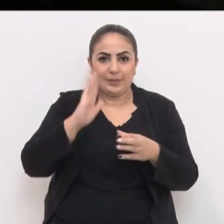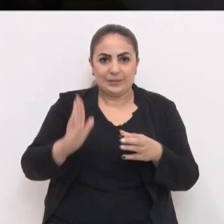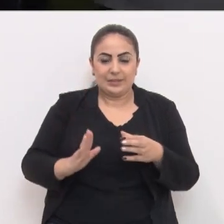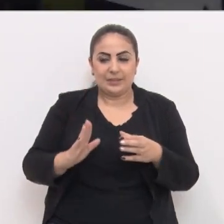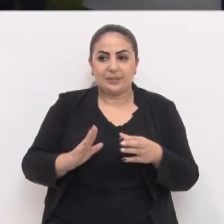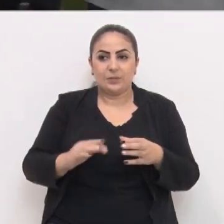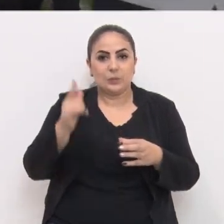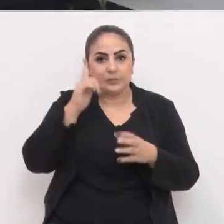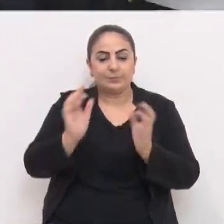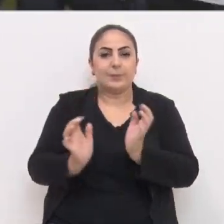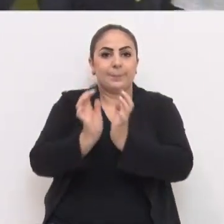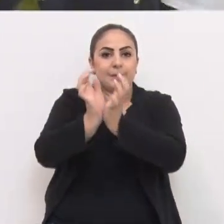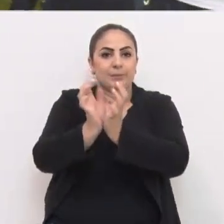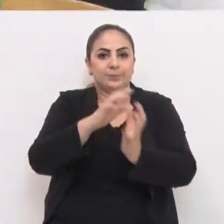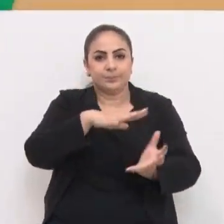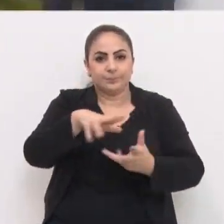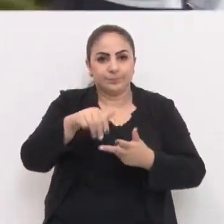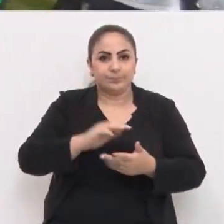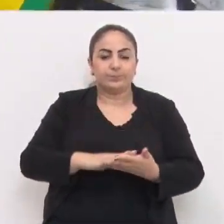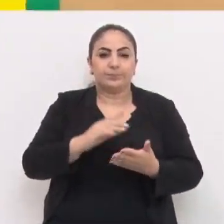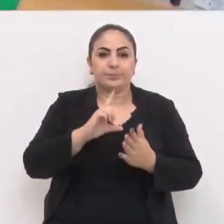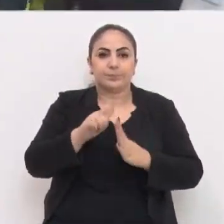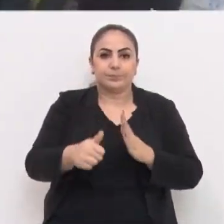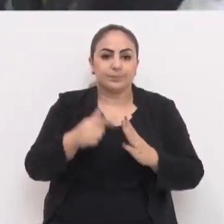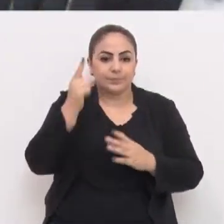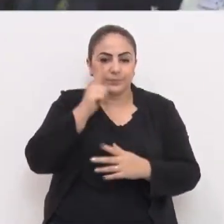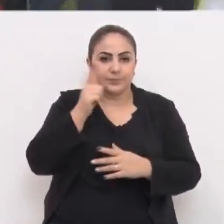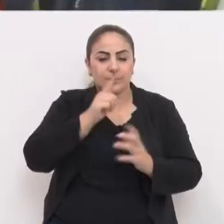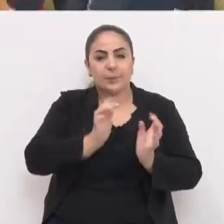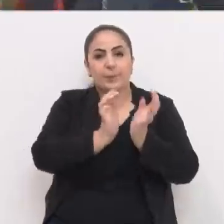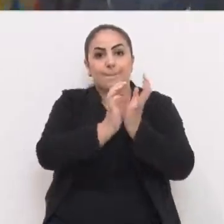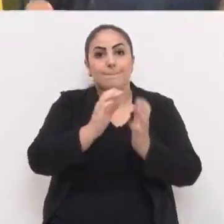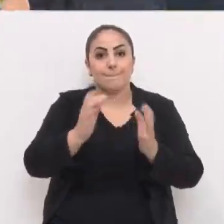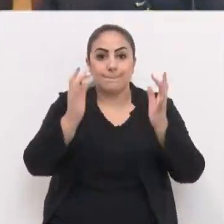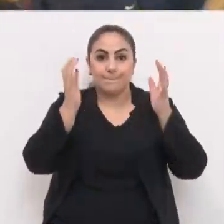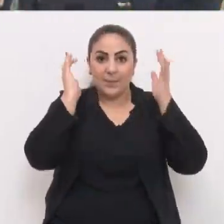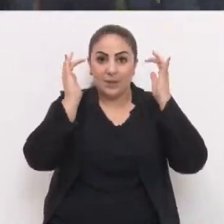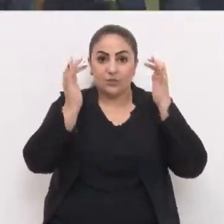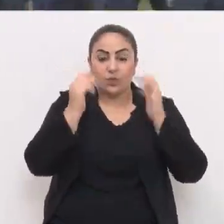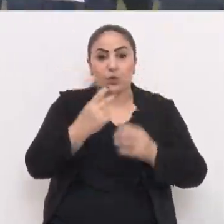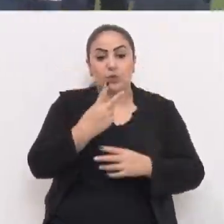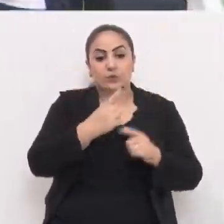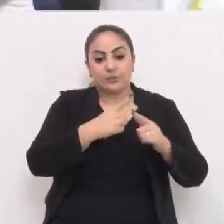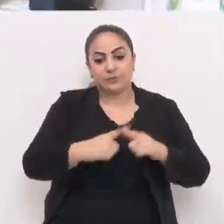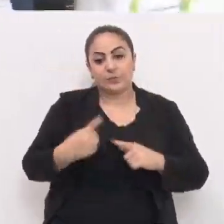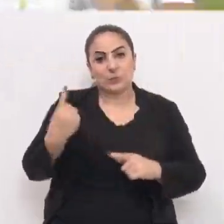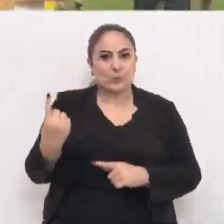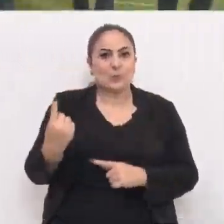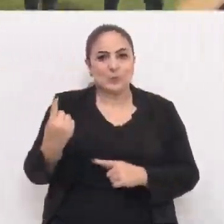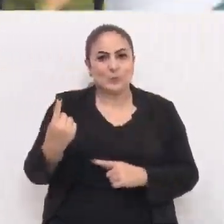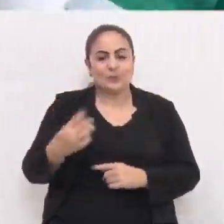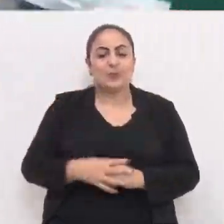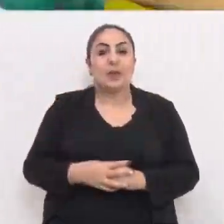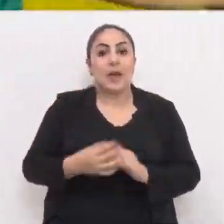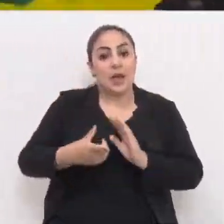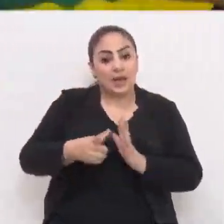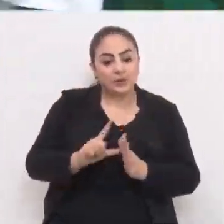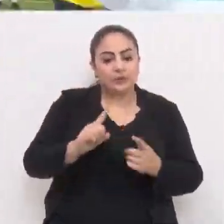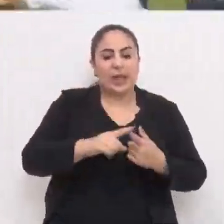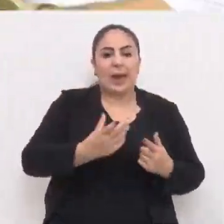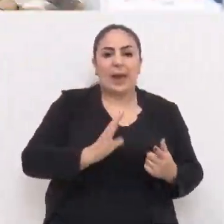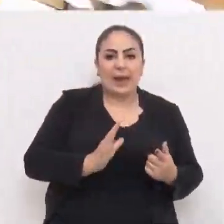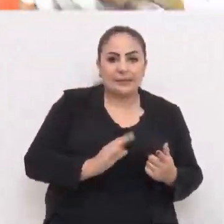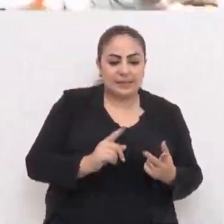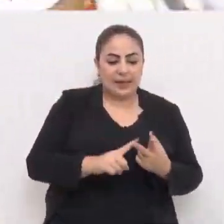foi campeã do Mundial após vencer o México por 2-1. Mas antes o time passou pelo Canadá,